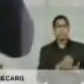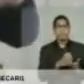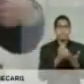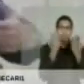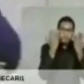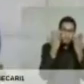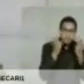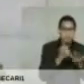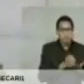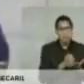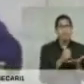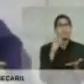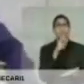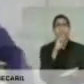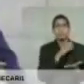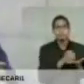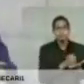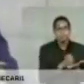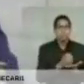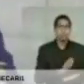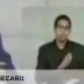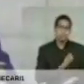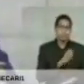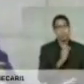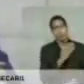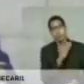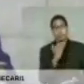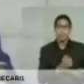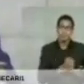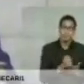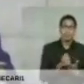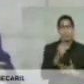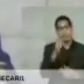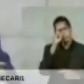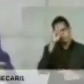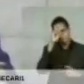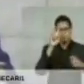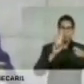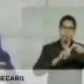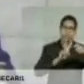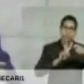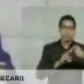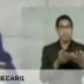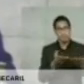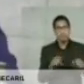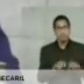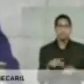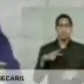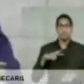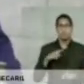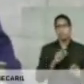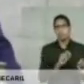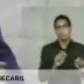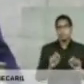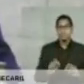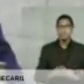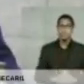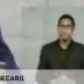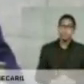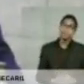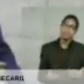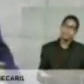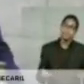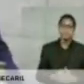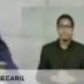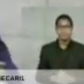animal, em uma situação emergencial, de vida ou morte, para um hospital, para uma clínica veterinária particular,